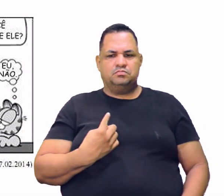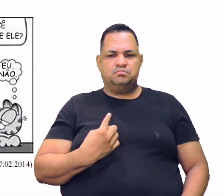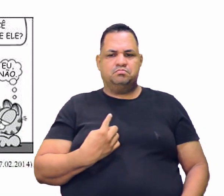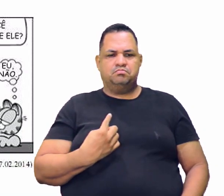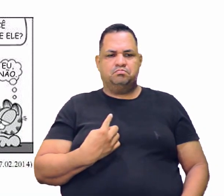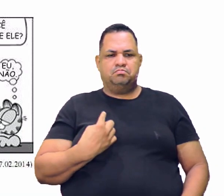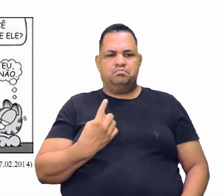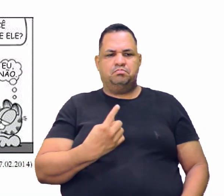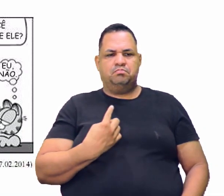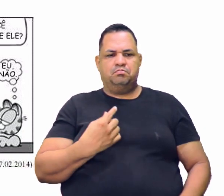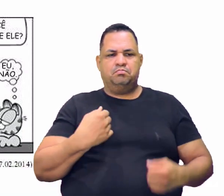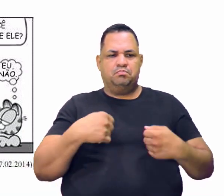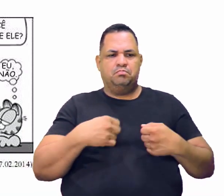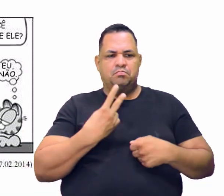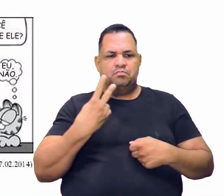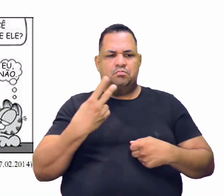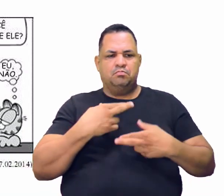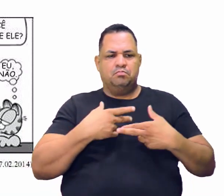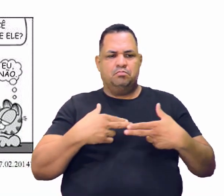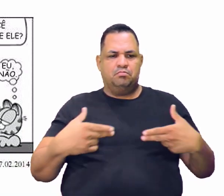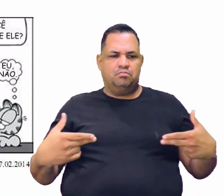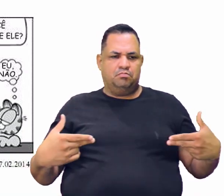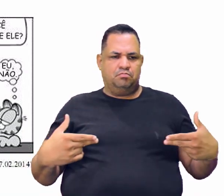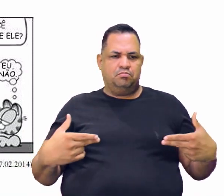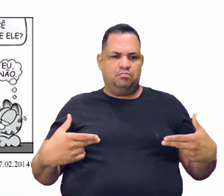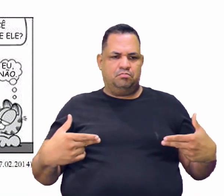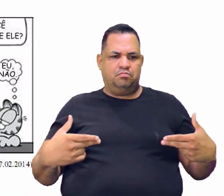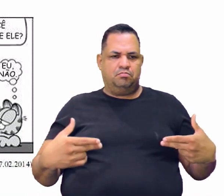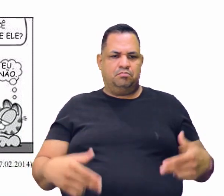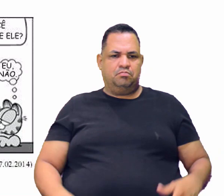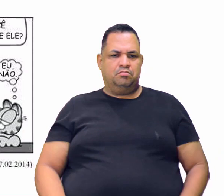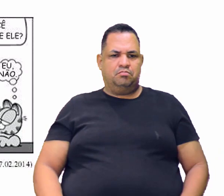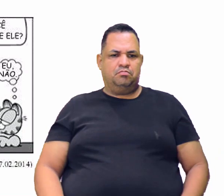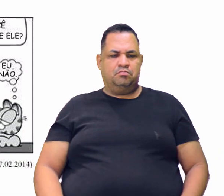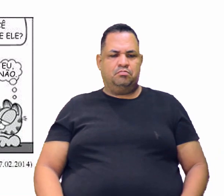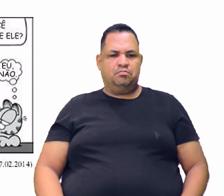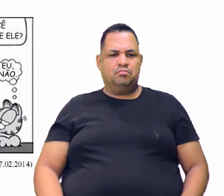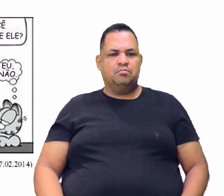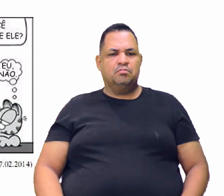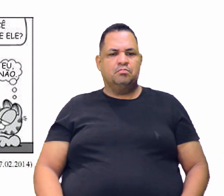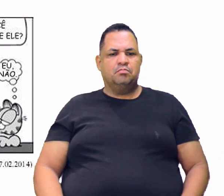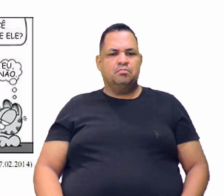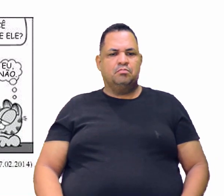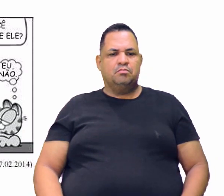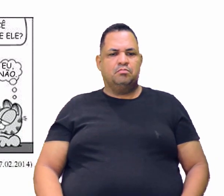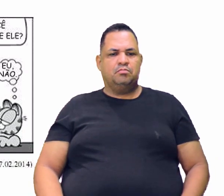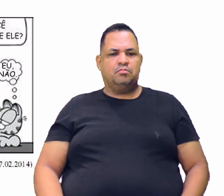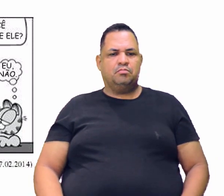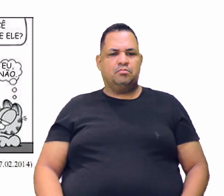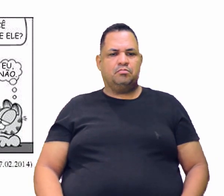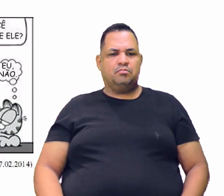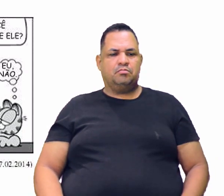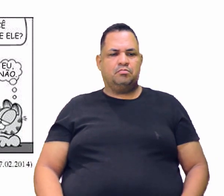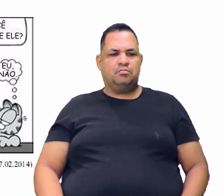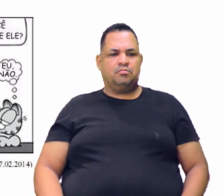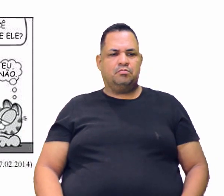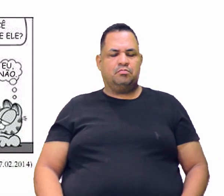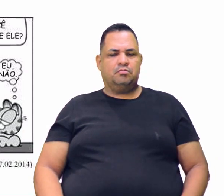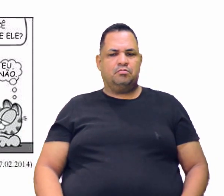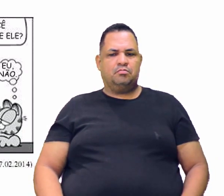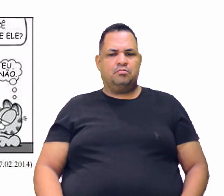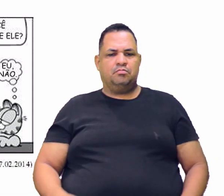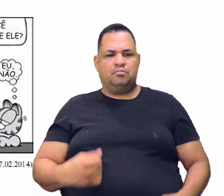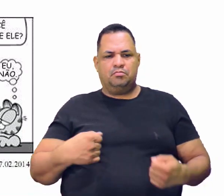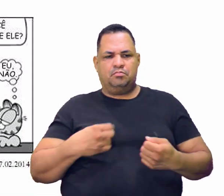só preciso de duas coisas. Eu preciso somente de